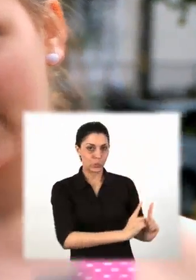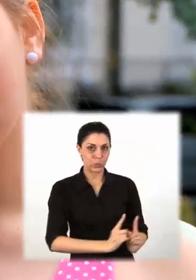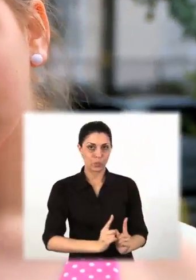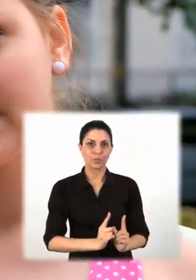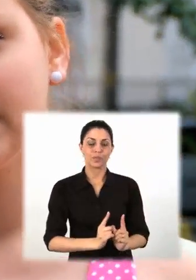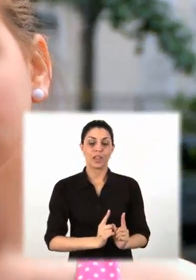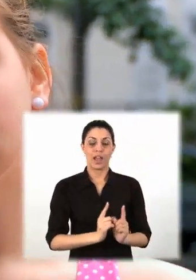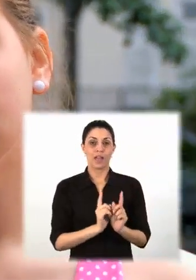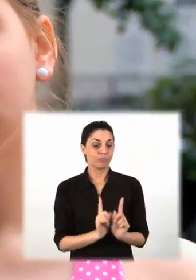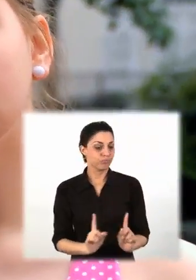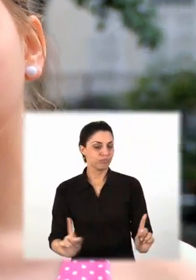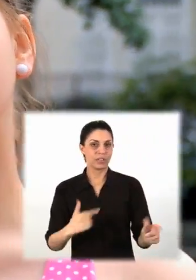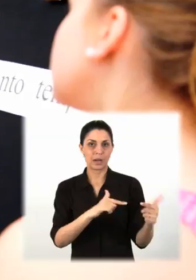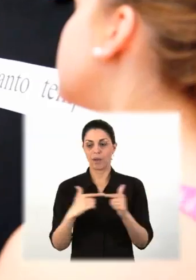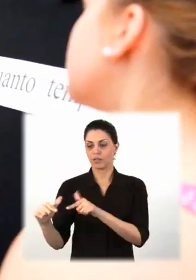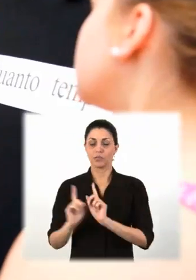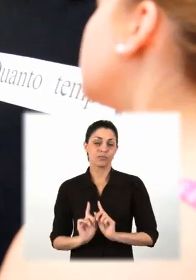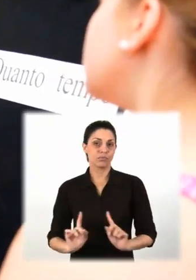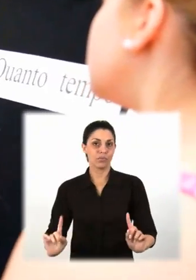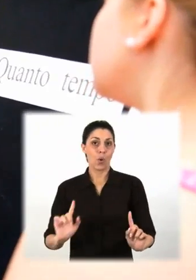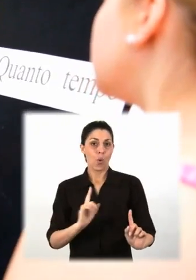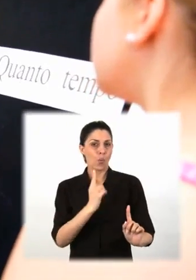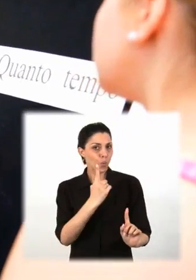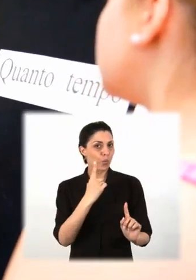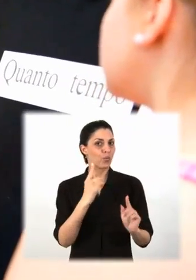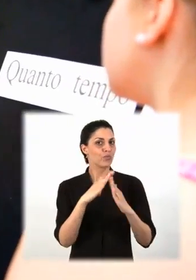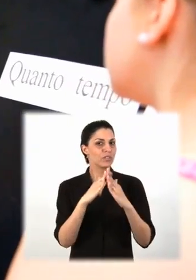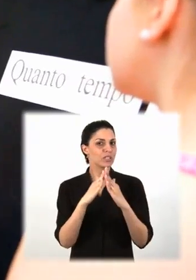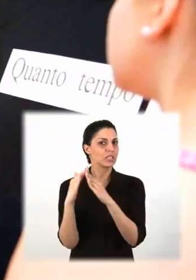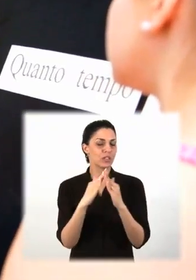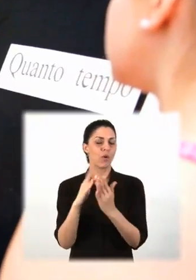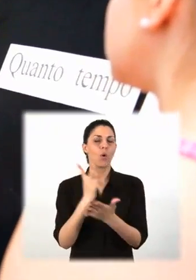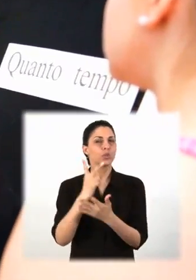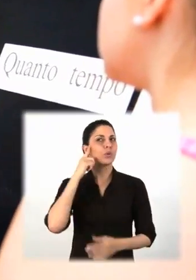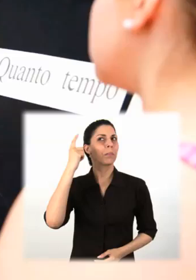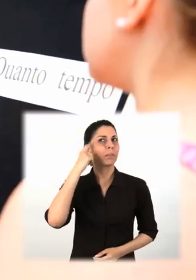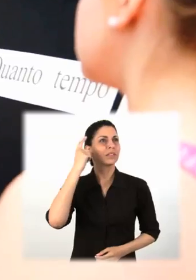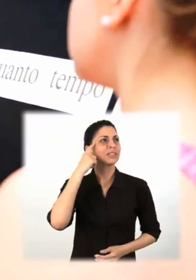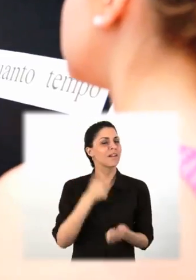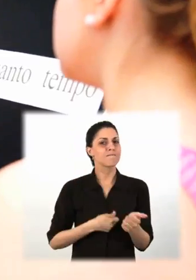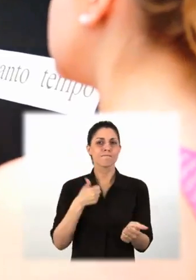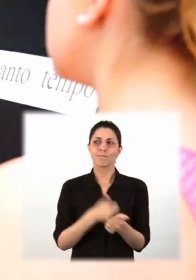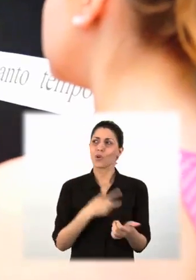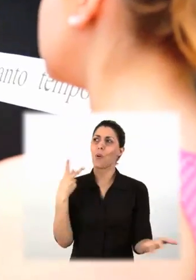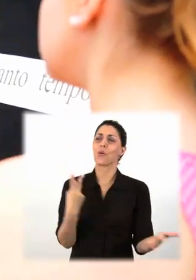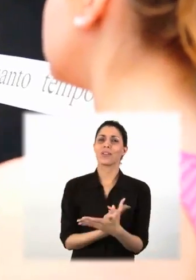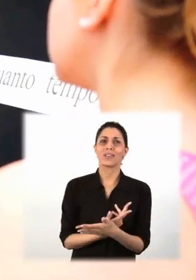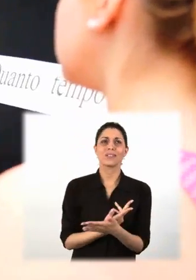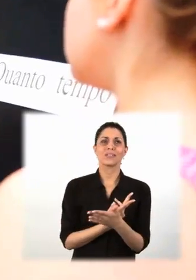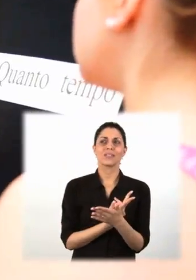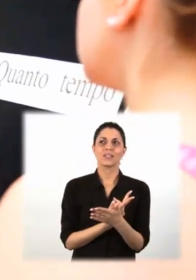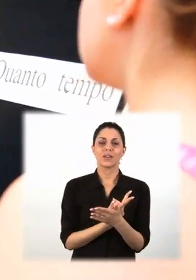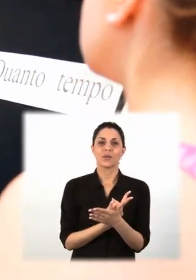Desceram, cada um foi pro seu lado. E um dos vizinhos, ele ficou pensando nessa situação, ficou